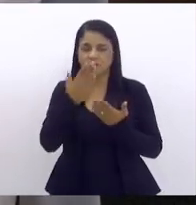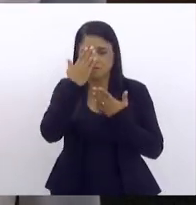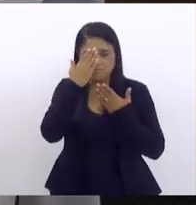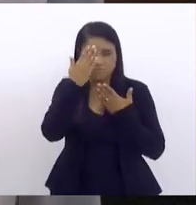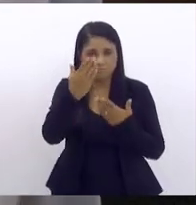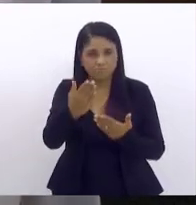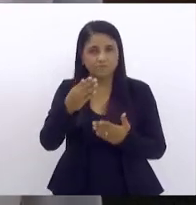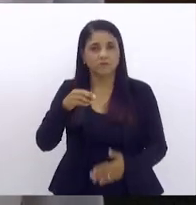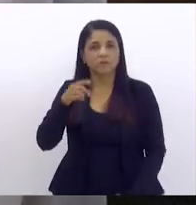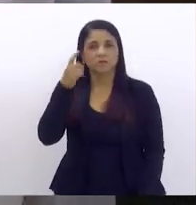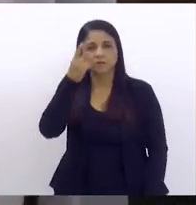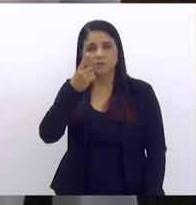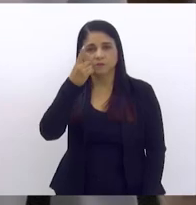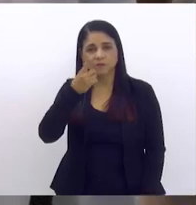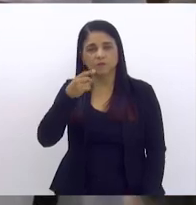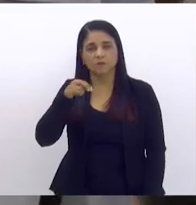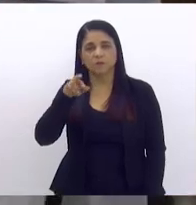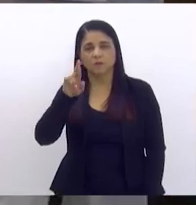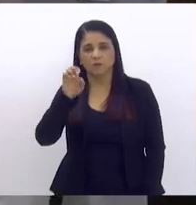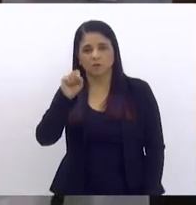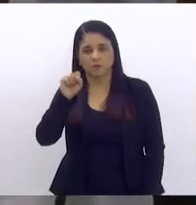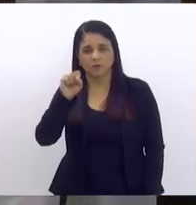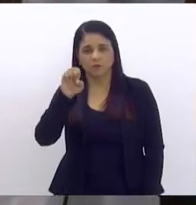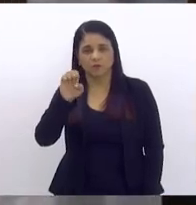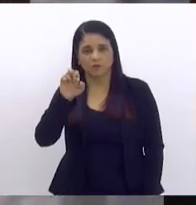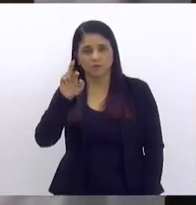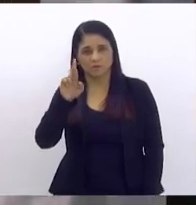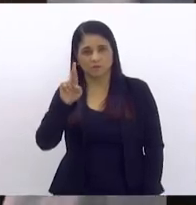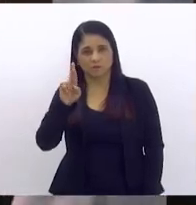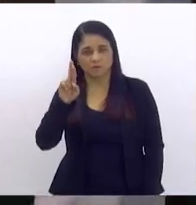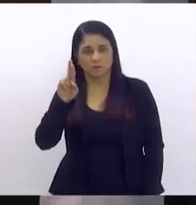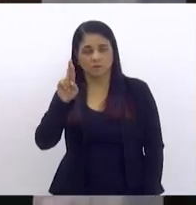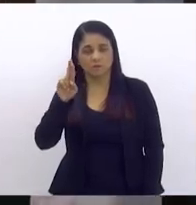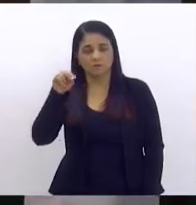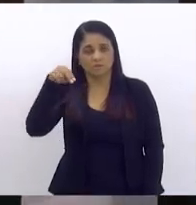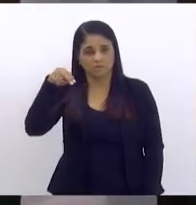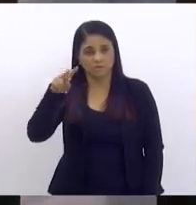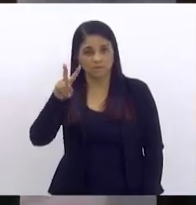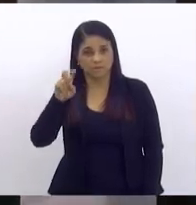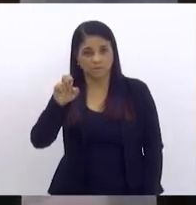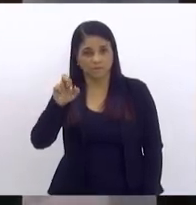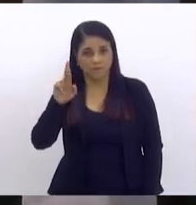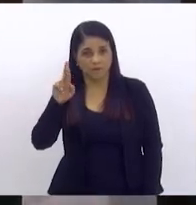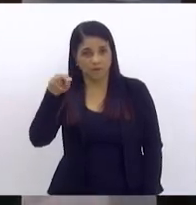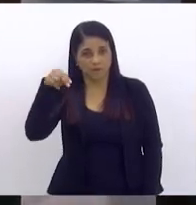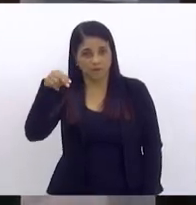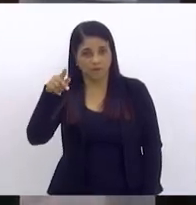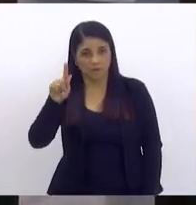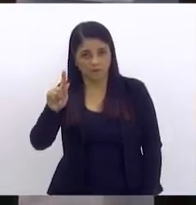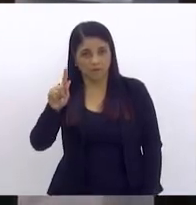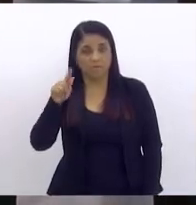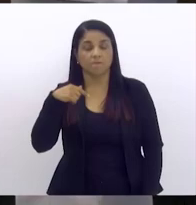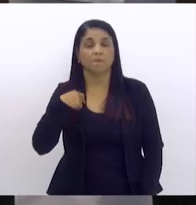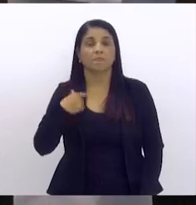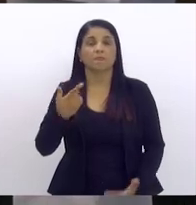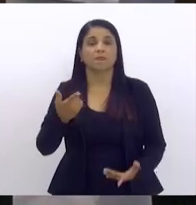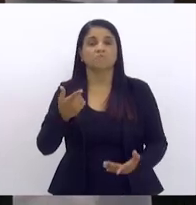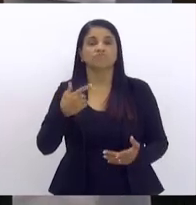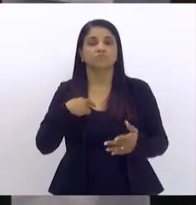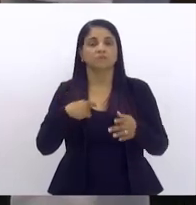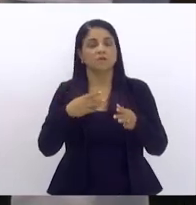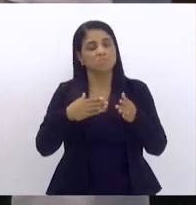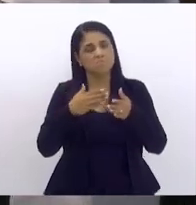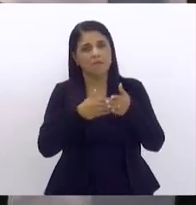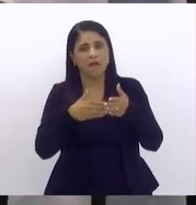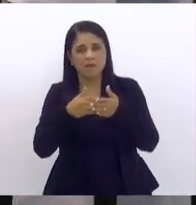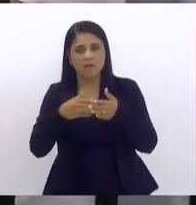Rosenberg Reis, que tem um projeto de lei falando sobre a barreira fiscal. Em um dos artigos do projeto, ele